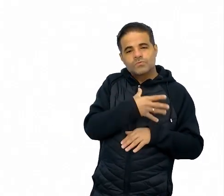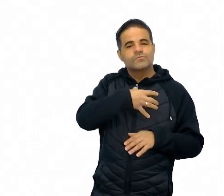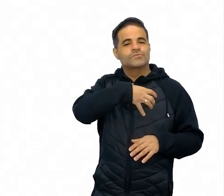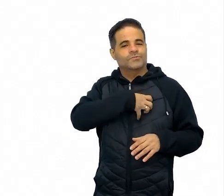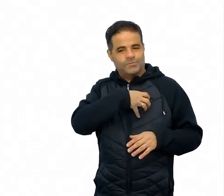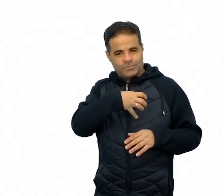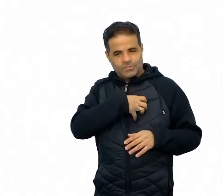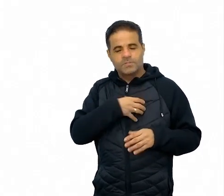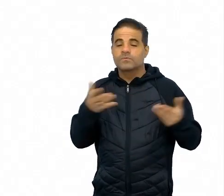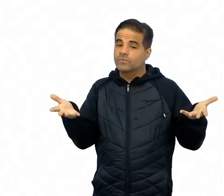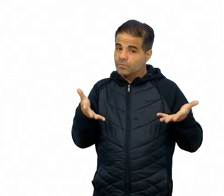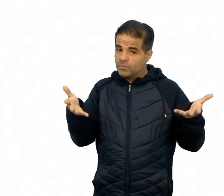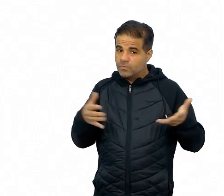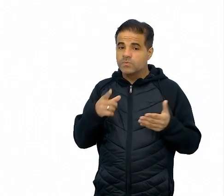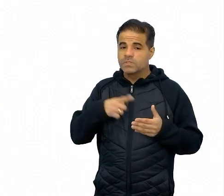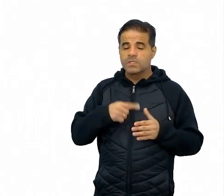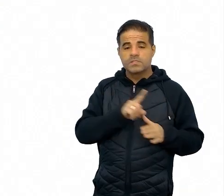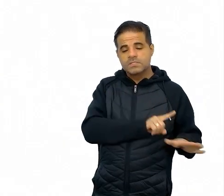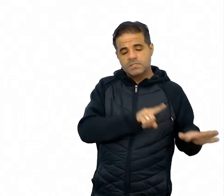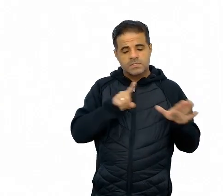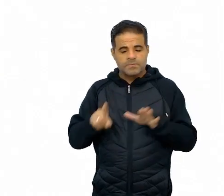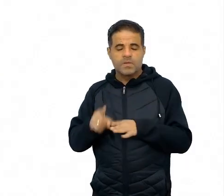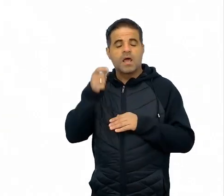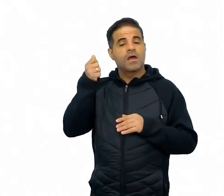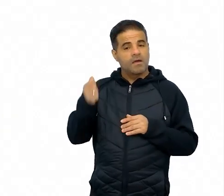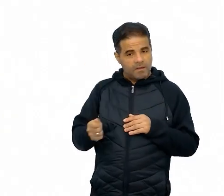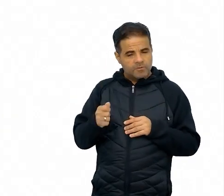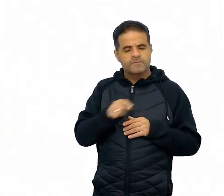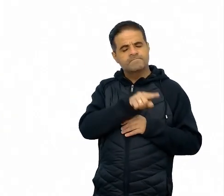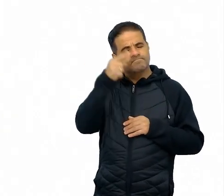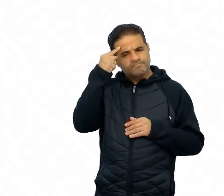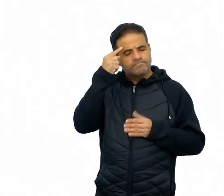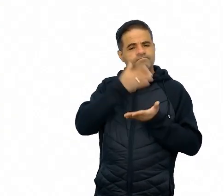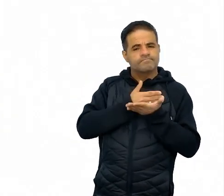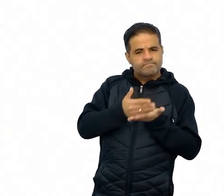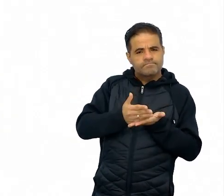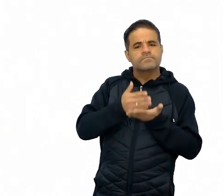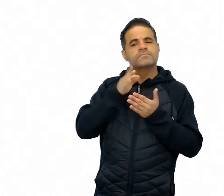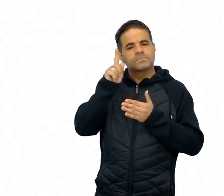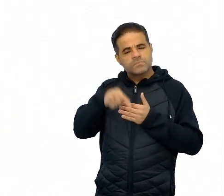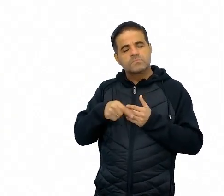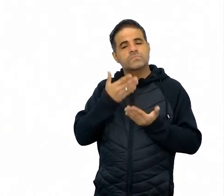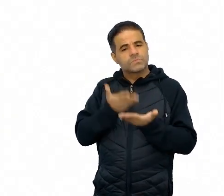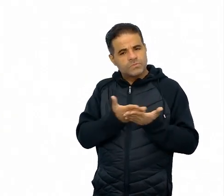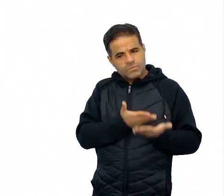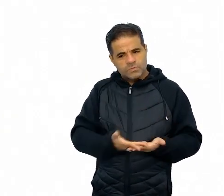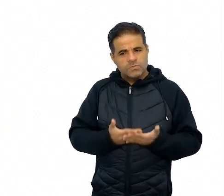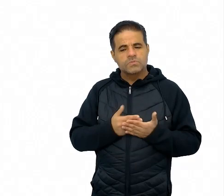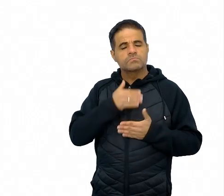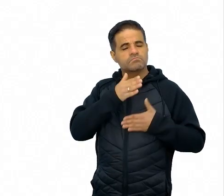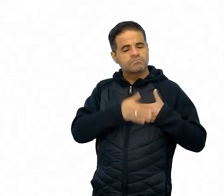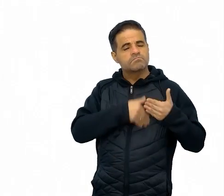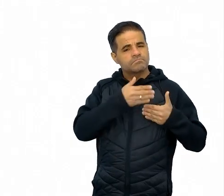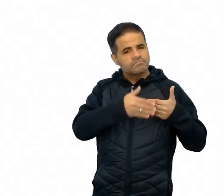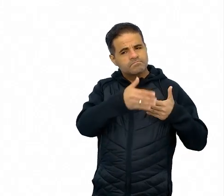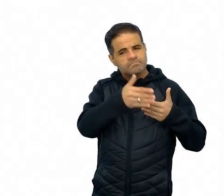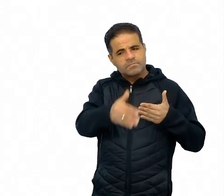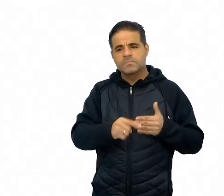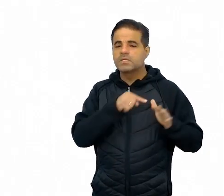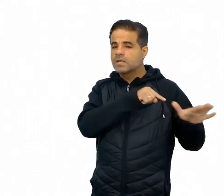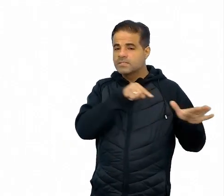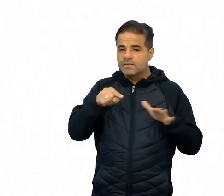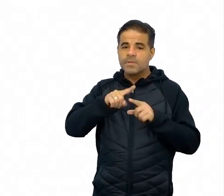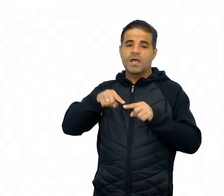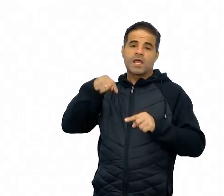formato. Então, hoje nós estamos na semana A, vocês começam a dar o início do estudo da sequência, e na semana